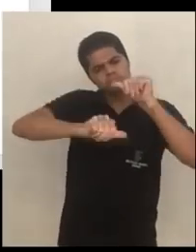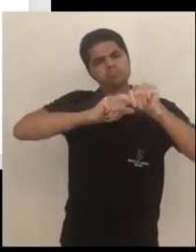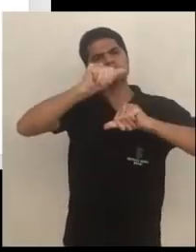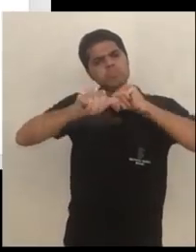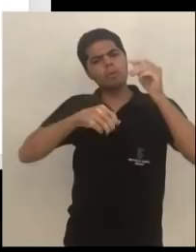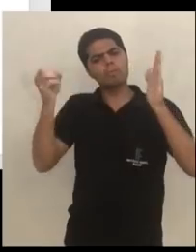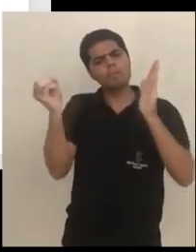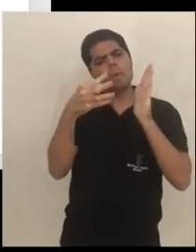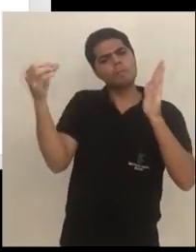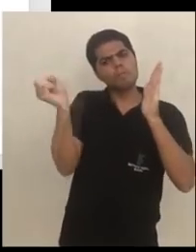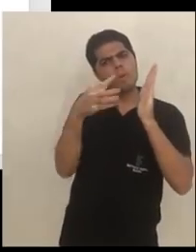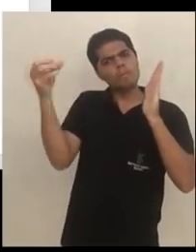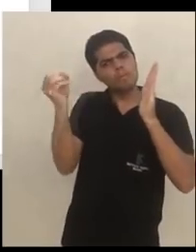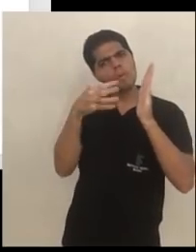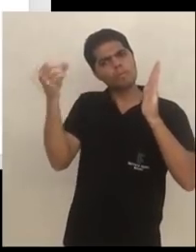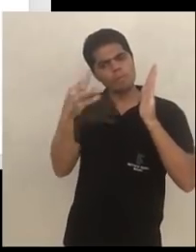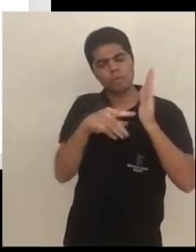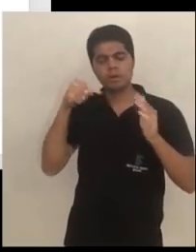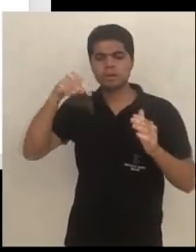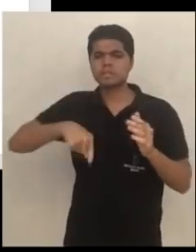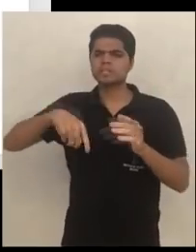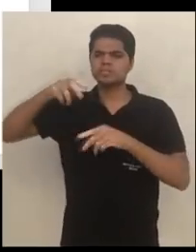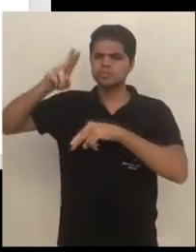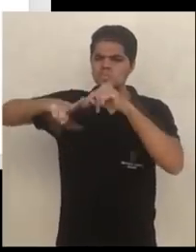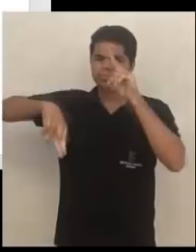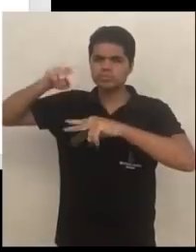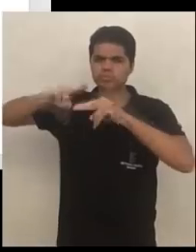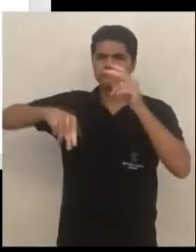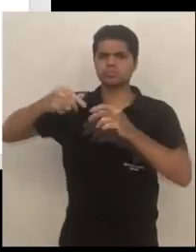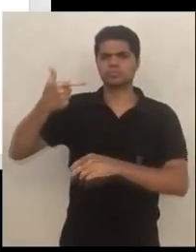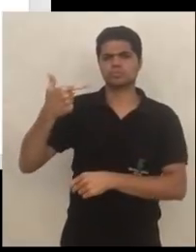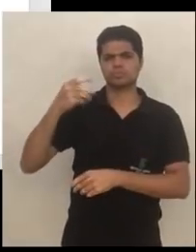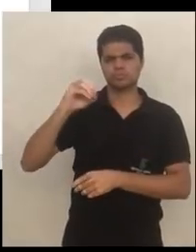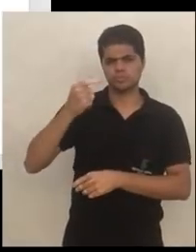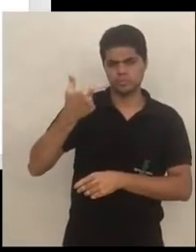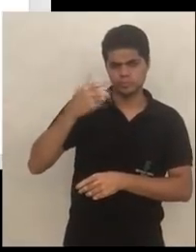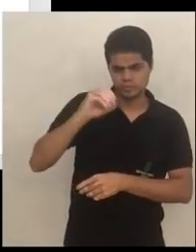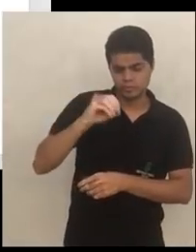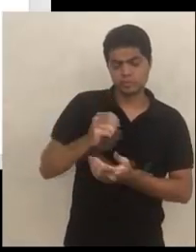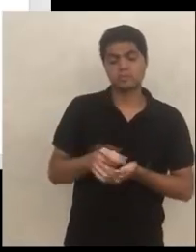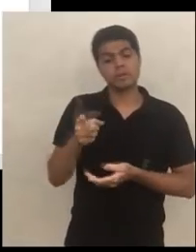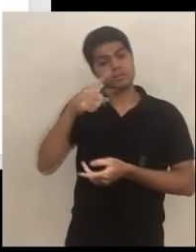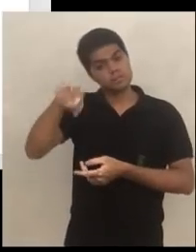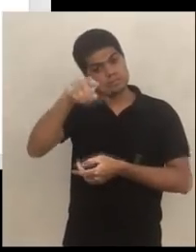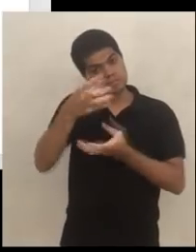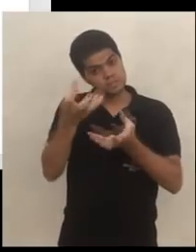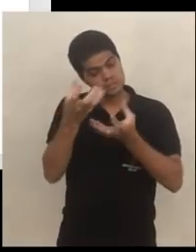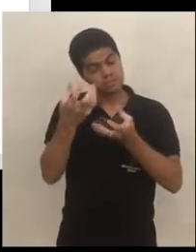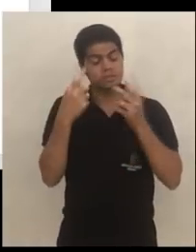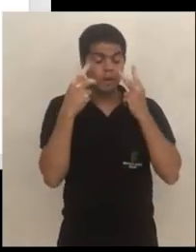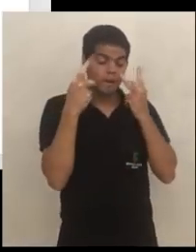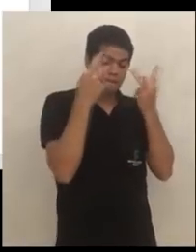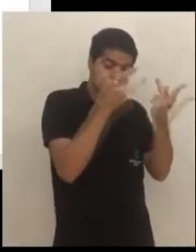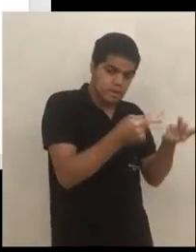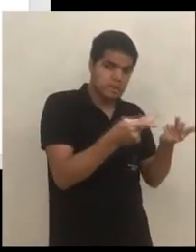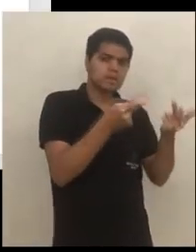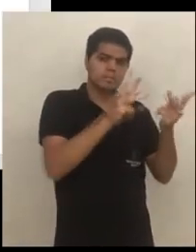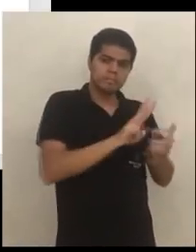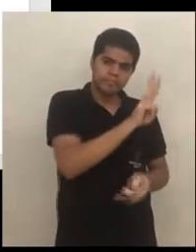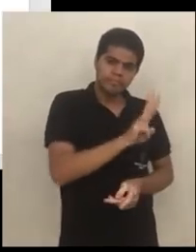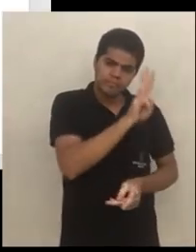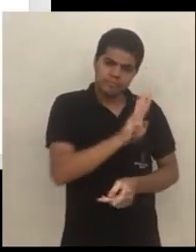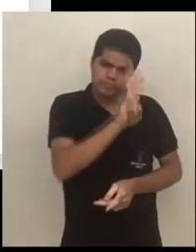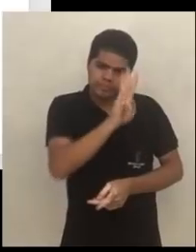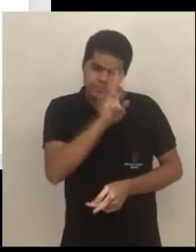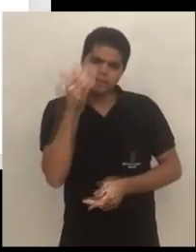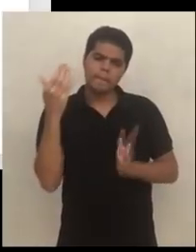2020. Então, mas se você quiser olhar algumas informações outras, você pode vir aqui no Cadastro Nacional de Produtores Orgânicos, só clicar